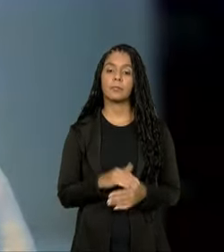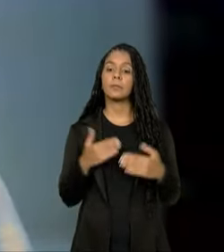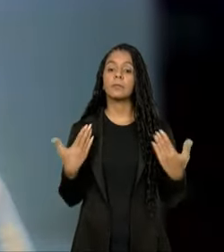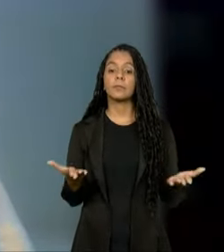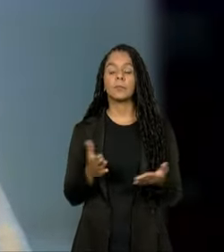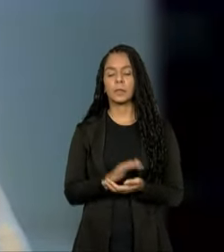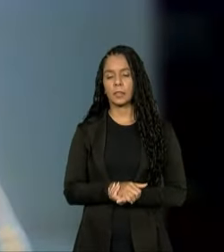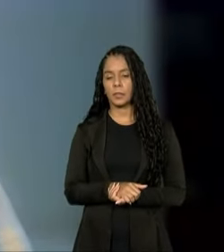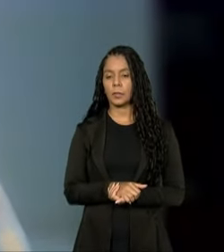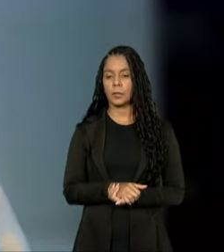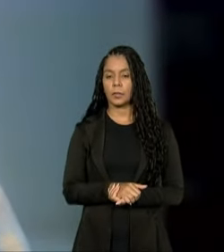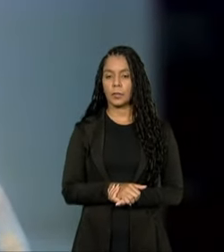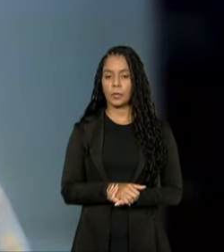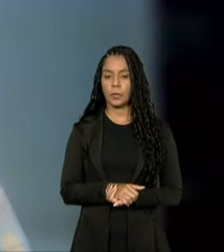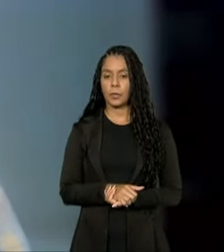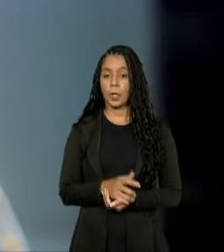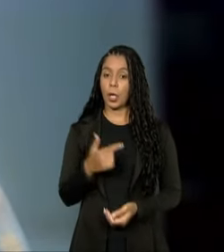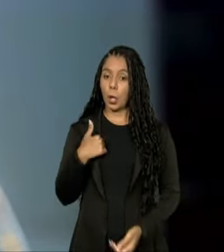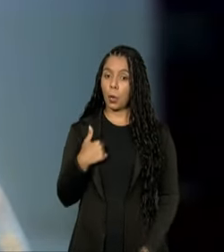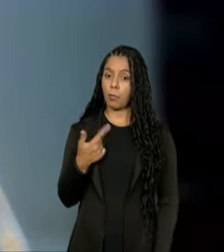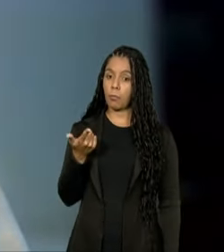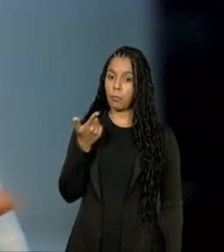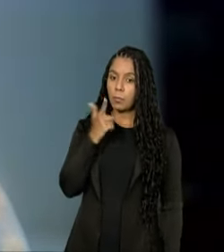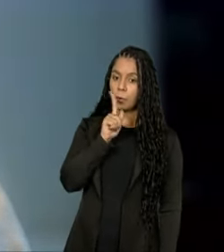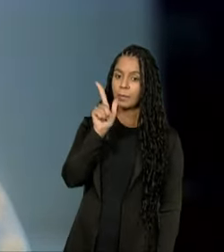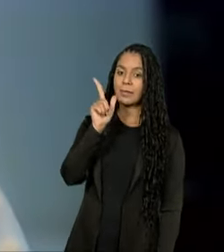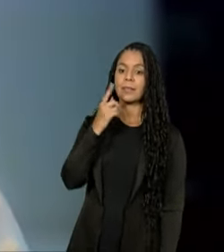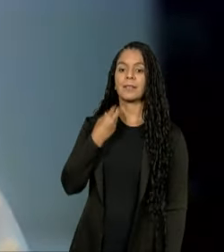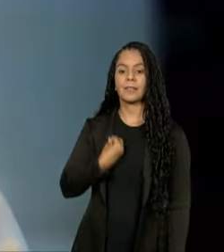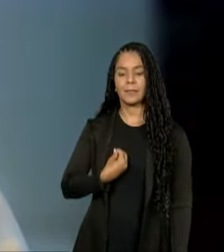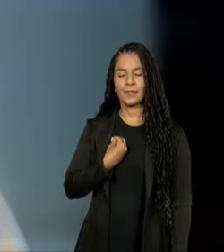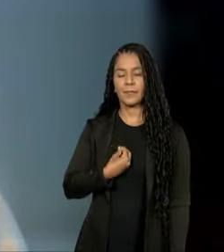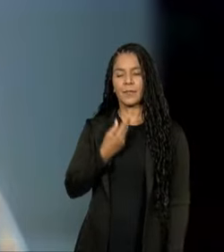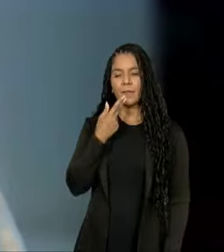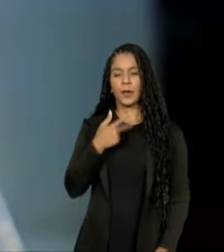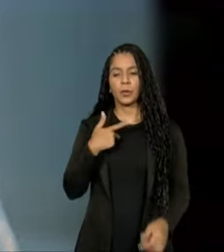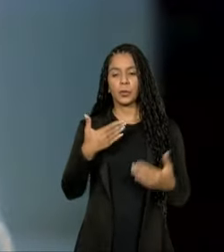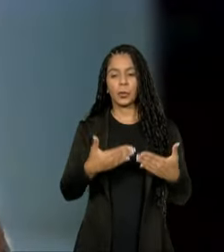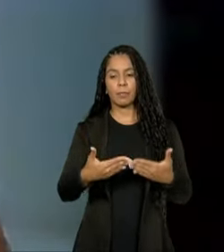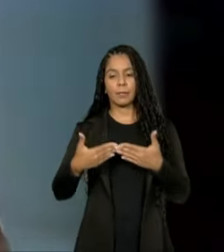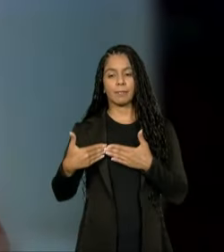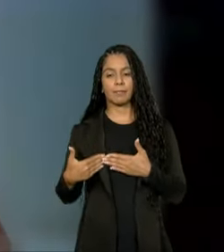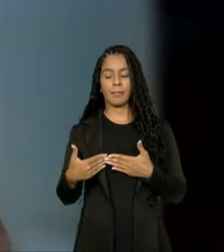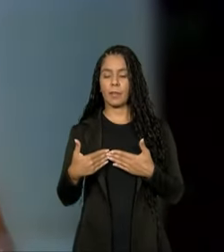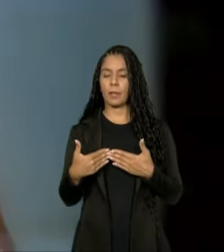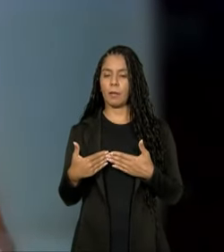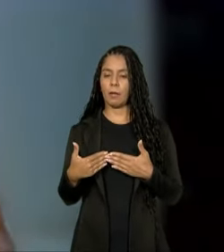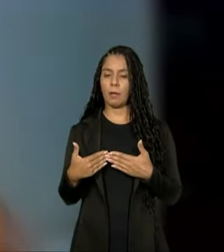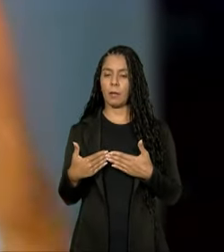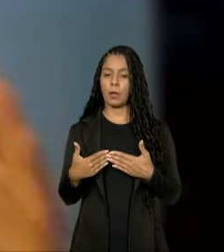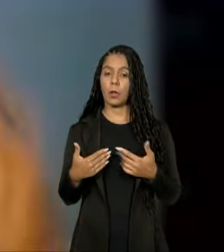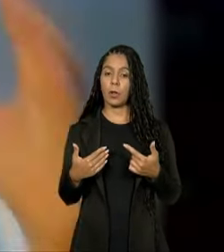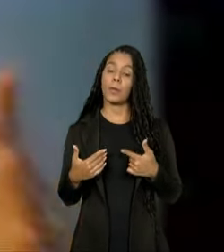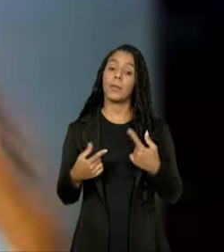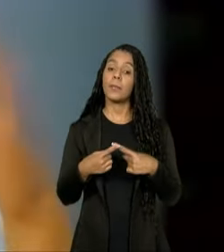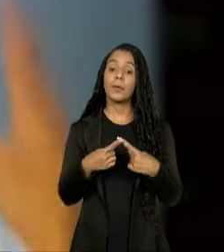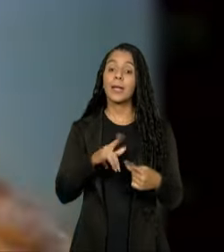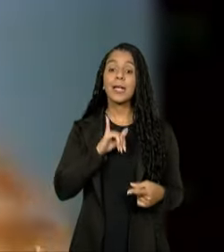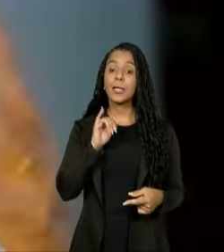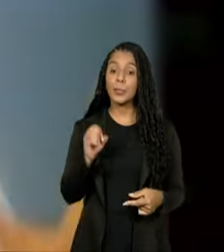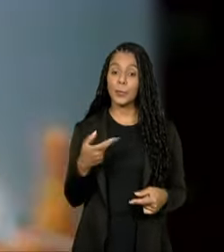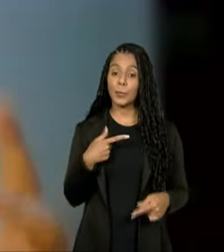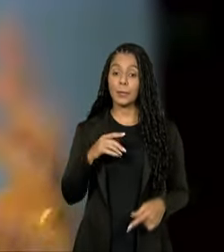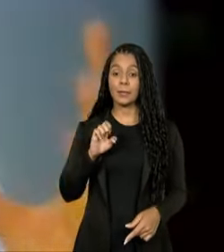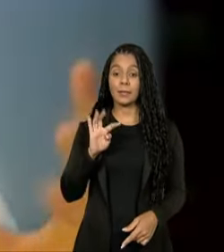Então, assim, como sobrevivente, você fala do exílio, eu tive que sair do... Porque é isso, o Estado,